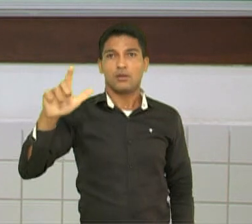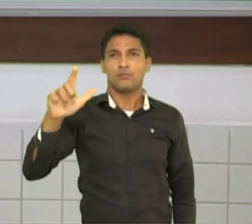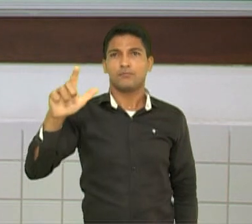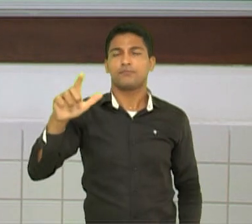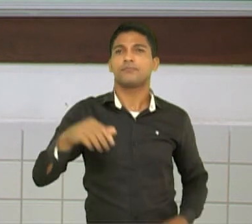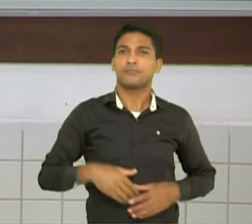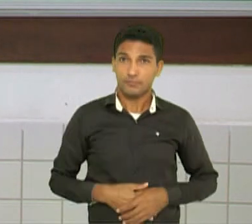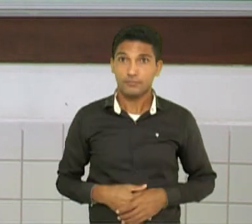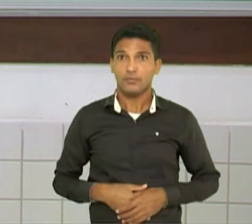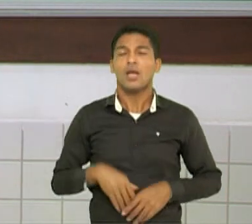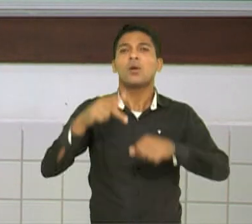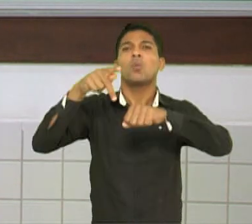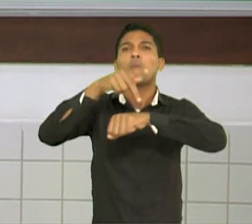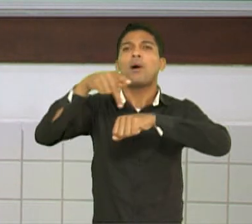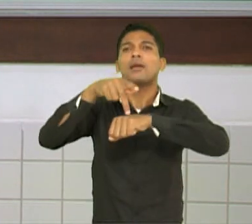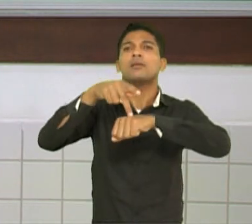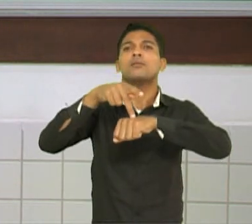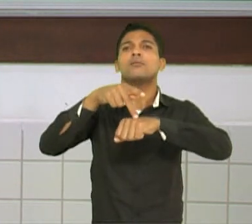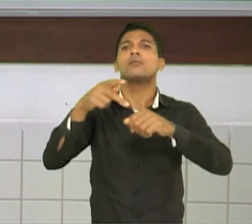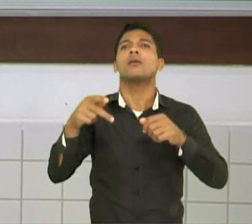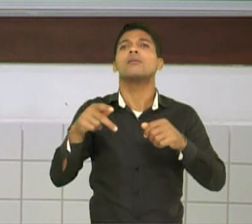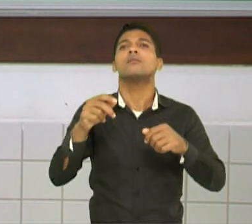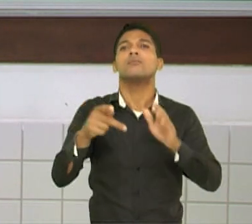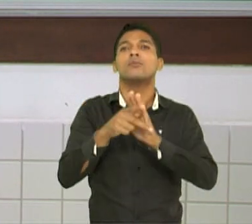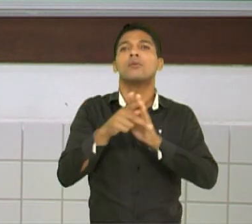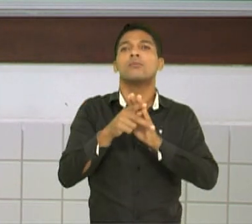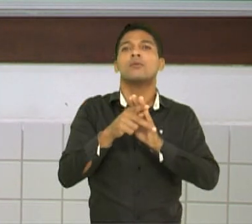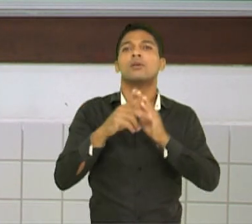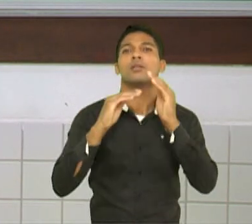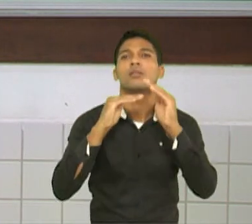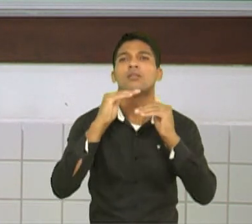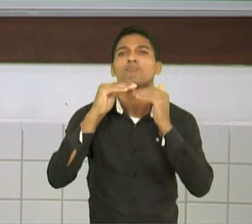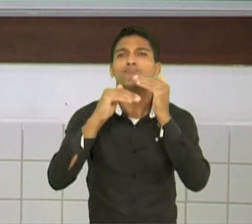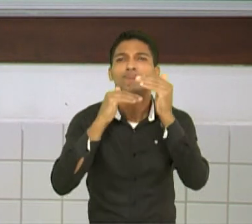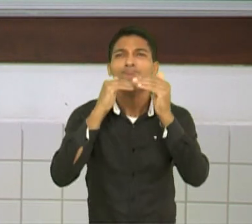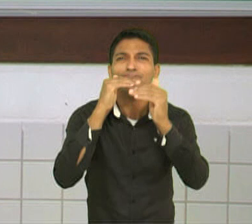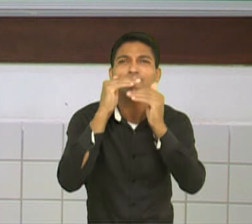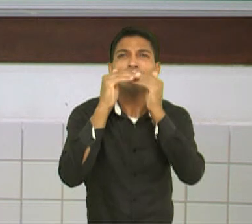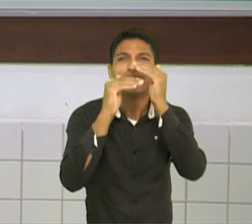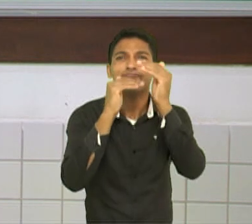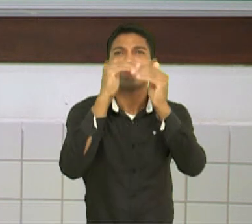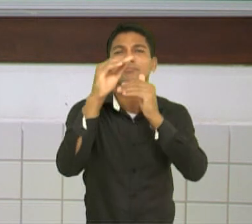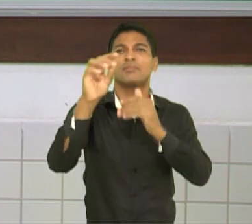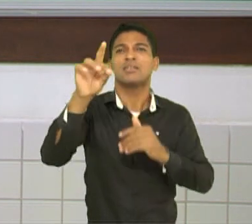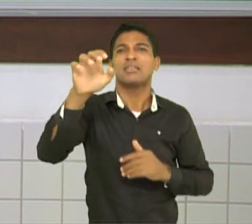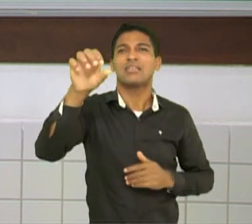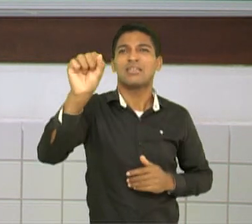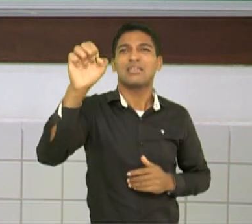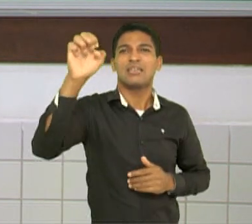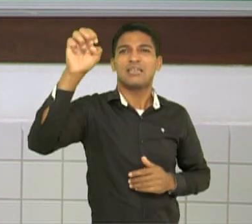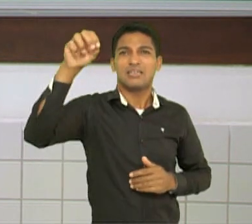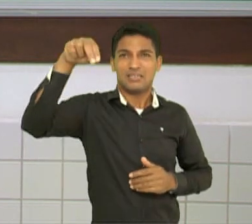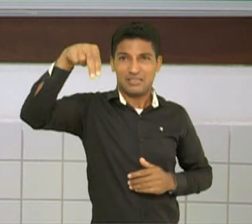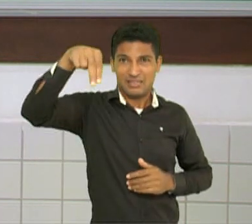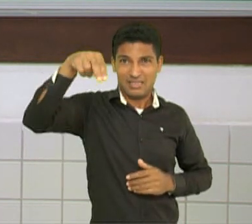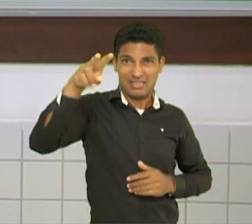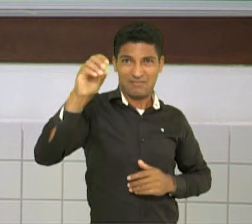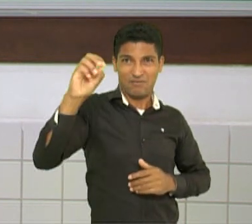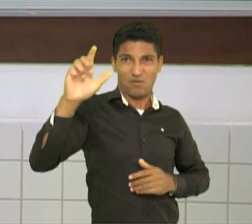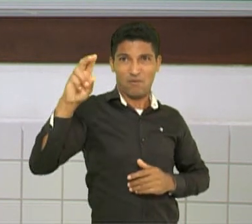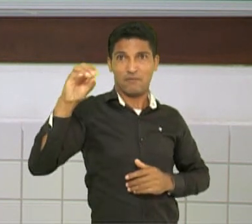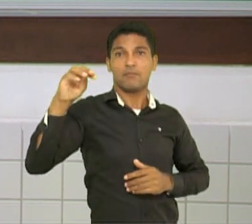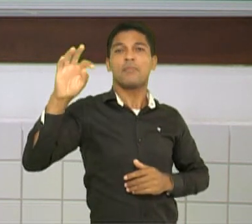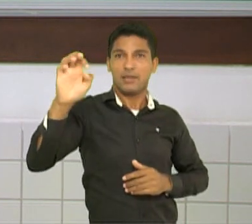em desenvolvimento, como Brasil, África do Sul, China, Índia. Esses países em desenvolvimento já mostram essa desigualdade